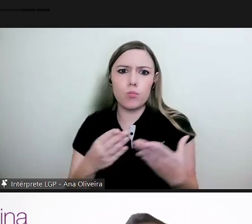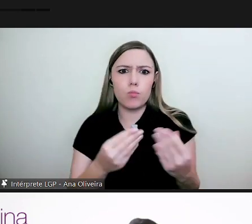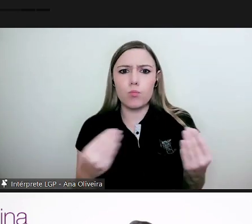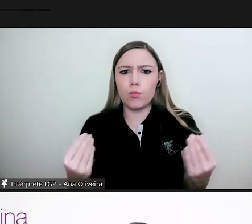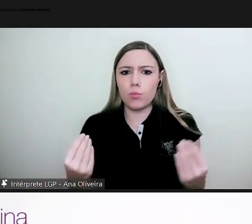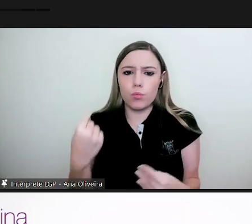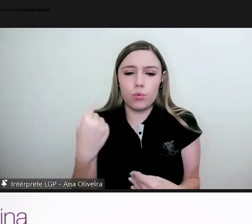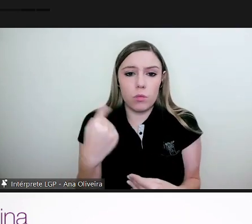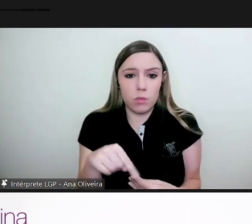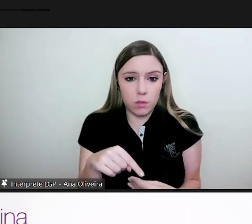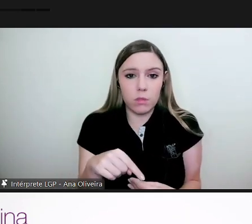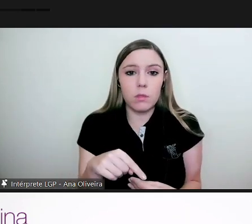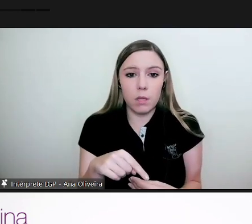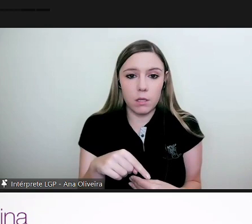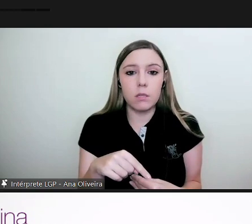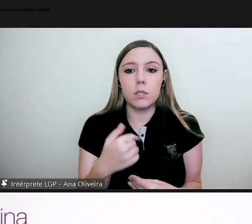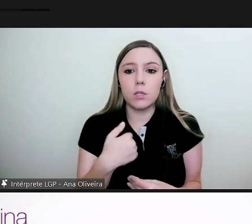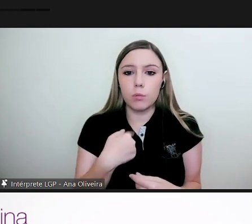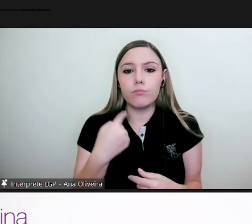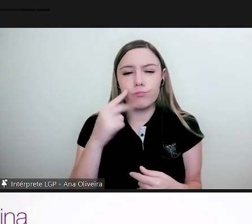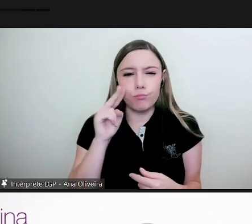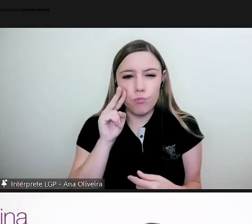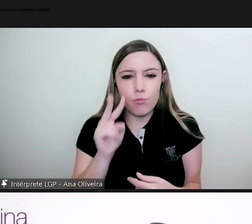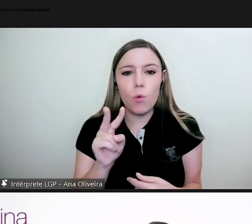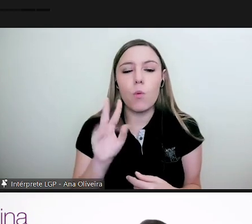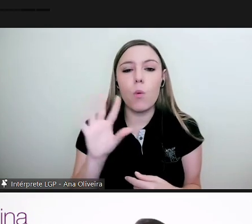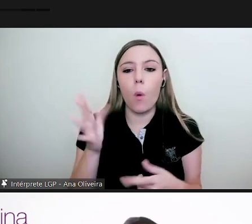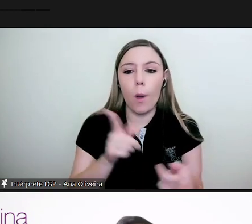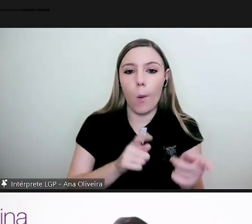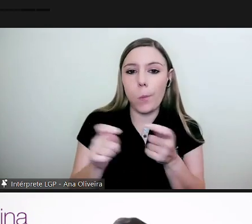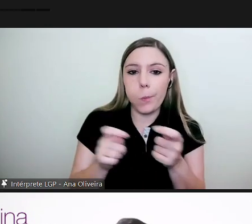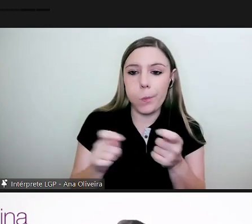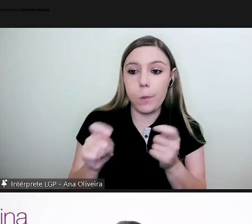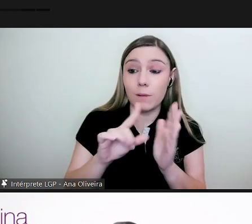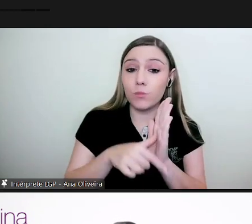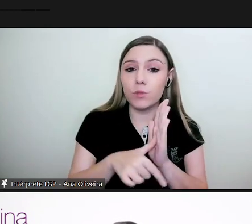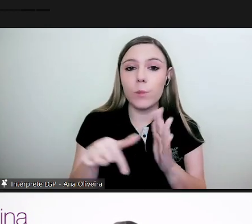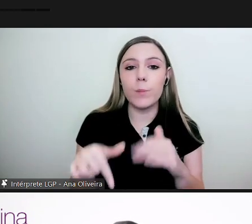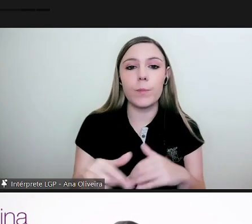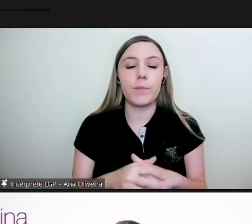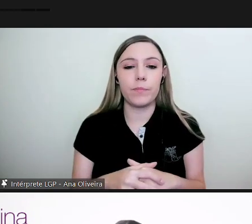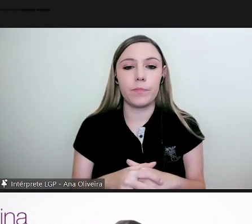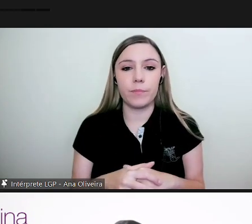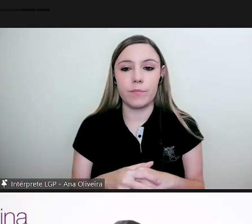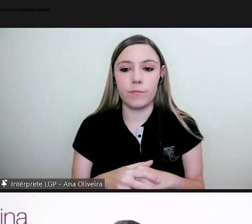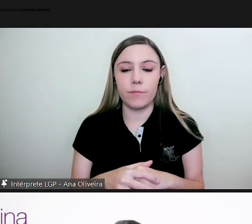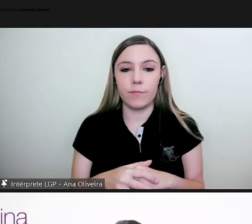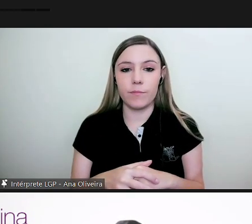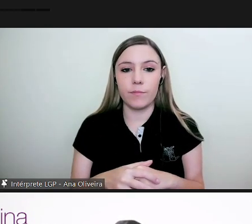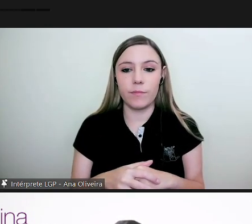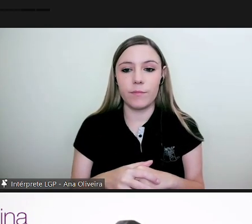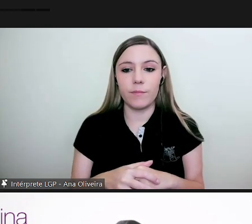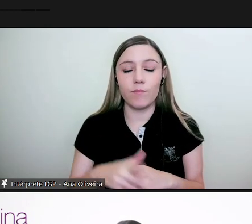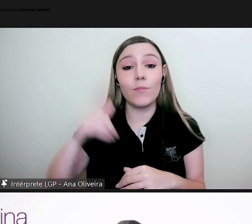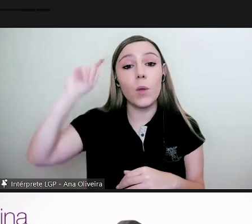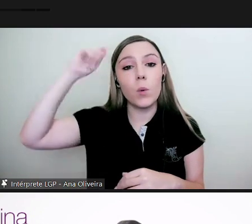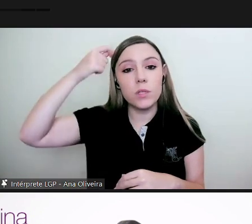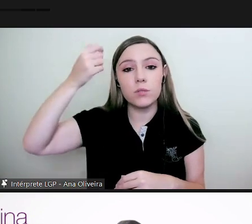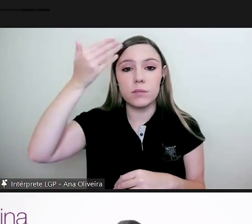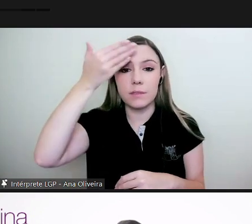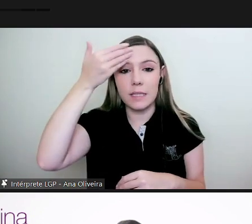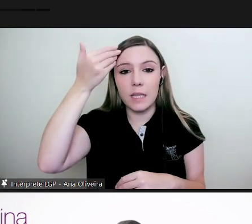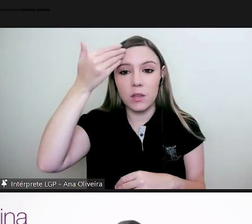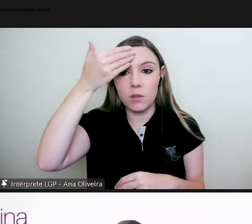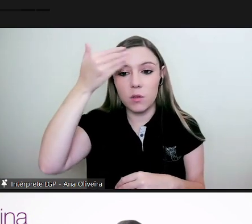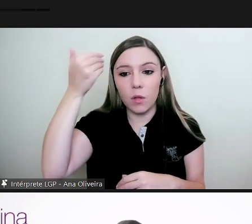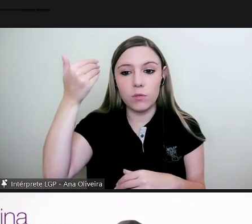vou constatando ao dirigir o projeto. O risco dos idosos ficarem